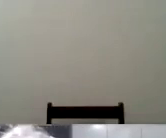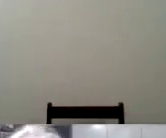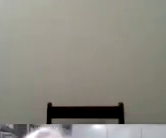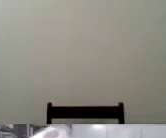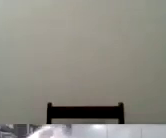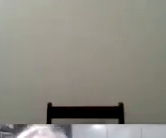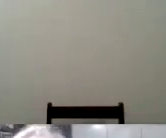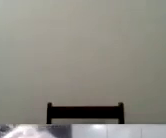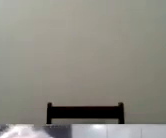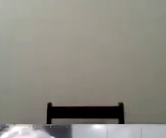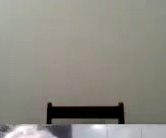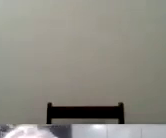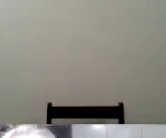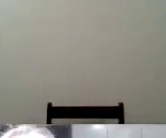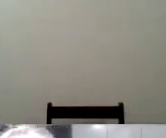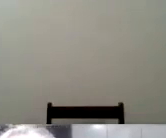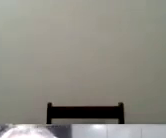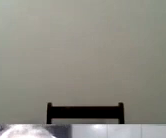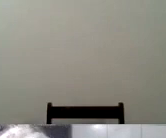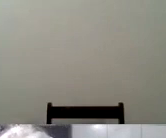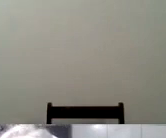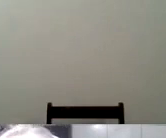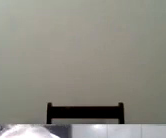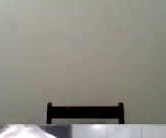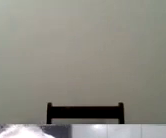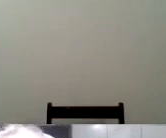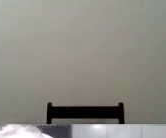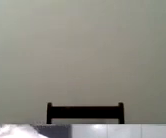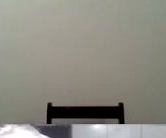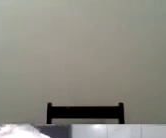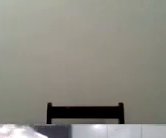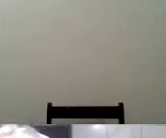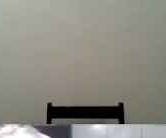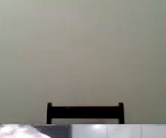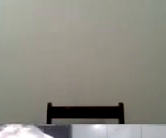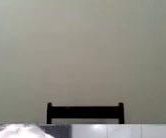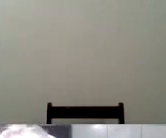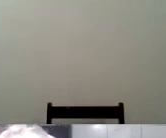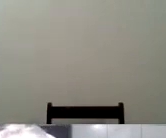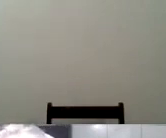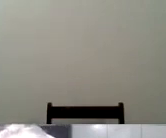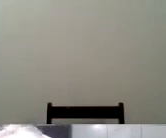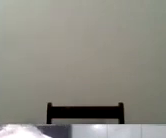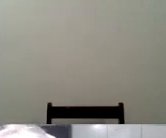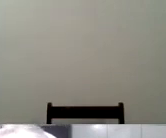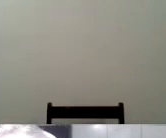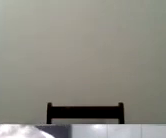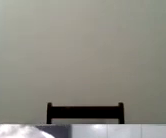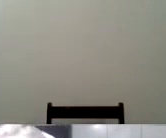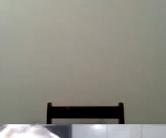os grupos, as comunidades compartilhem conosco boas práticas de testemunho,